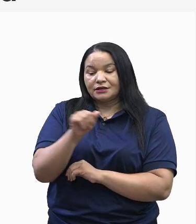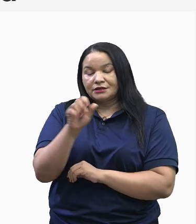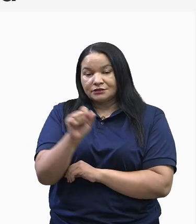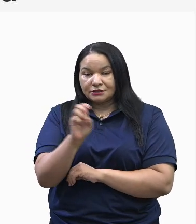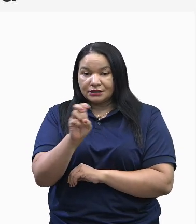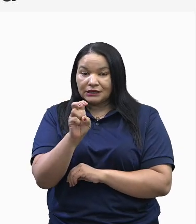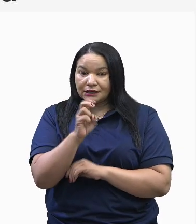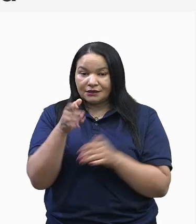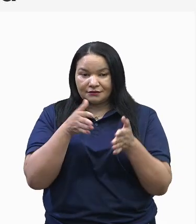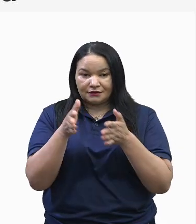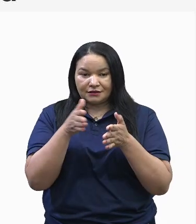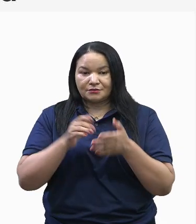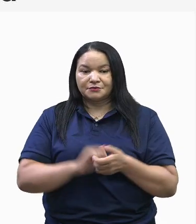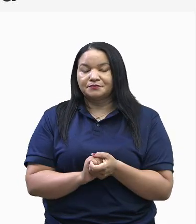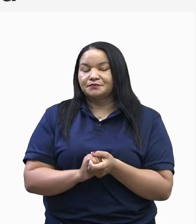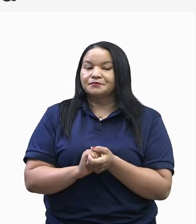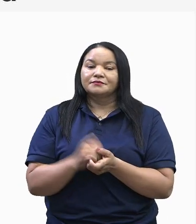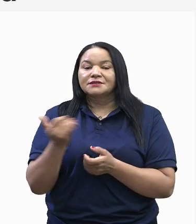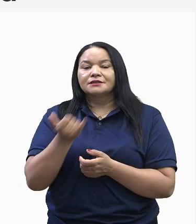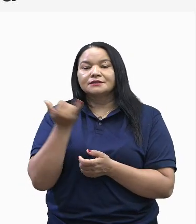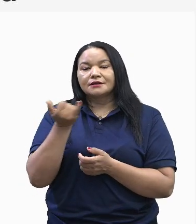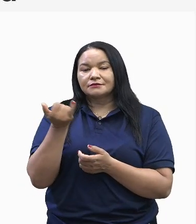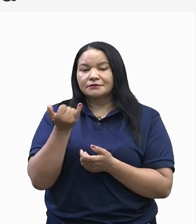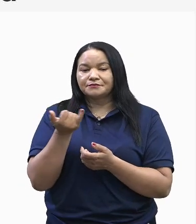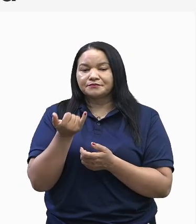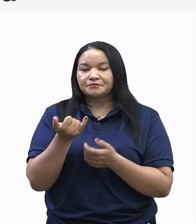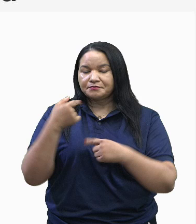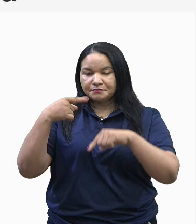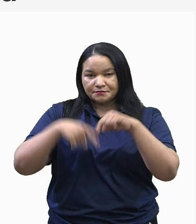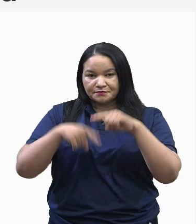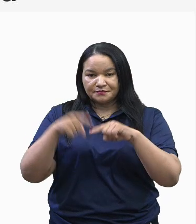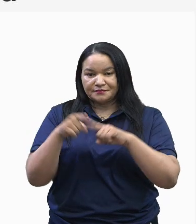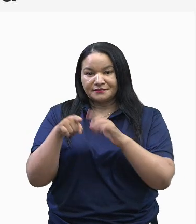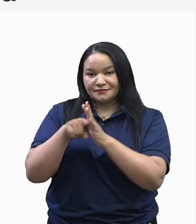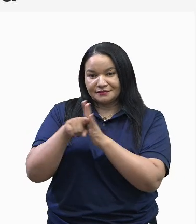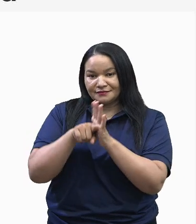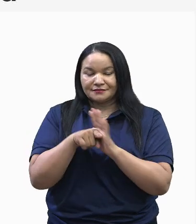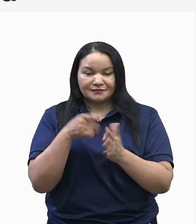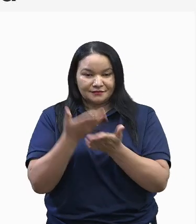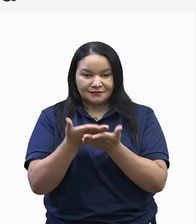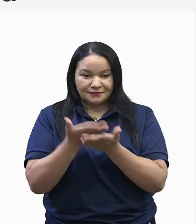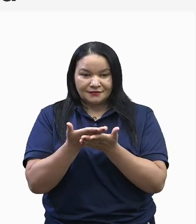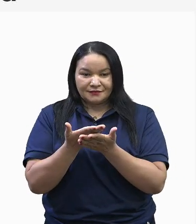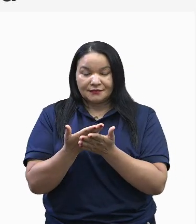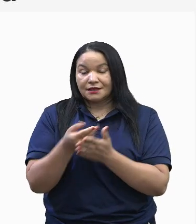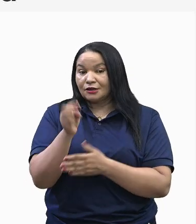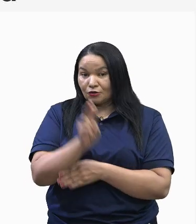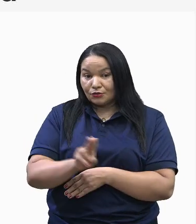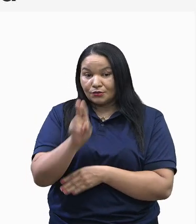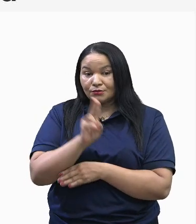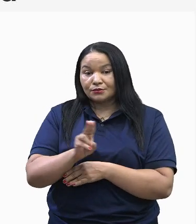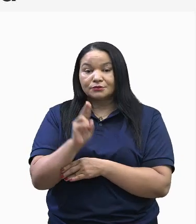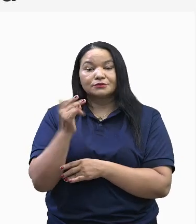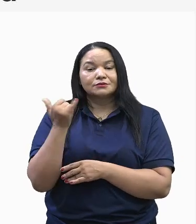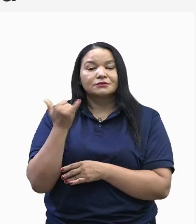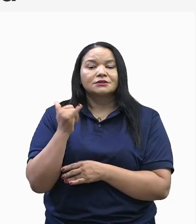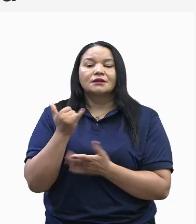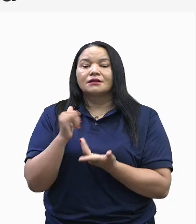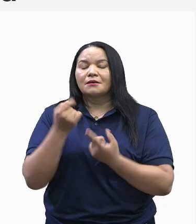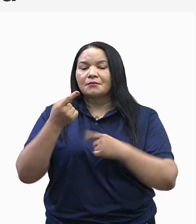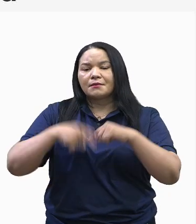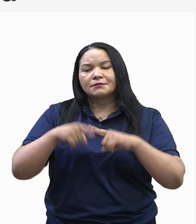etapa. Celular como ferramenta de pesquisa e estudo. O uso do celular como ferramenta